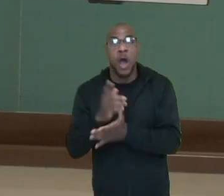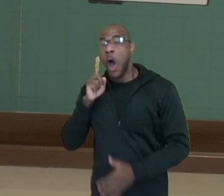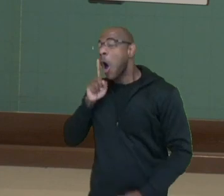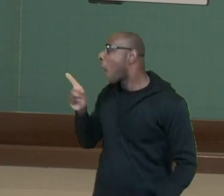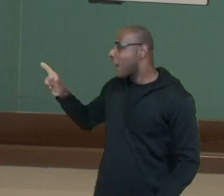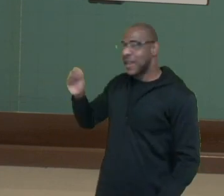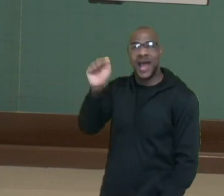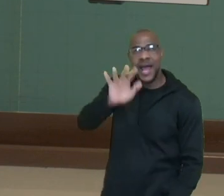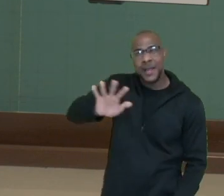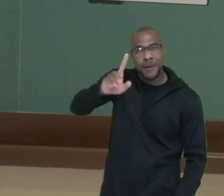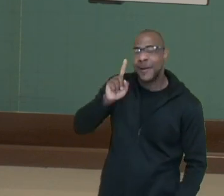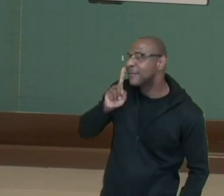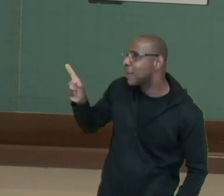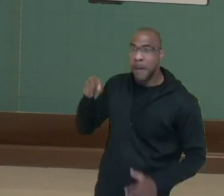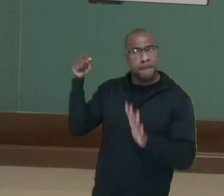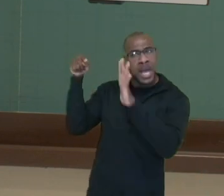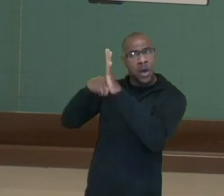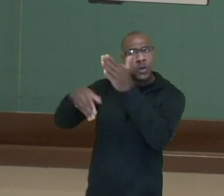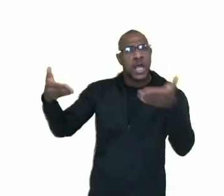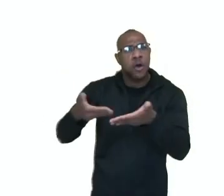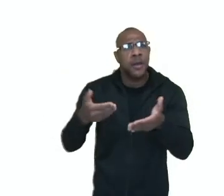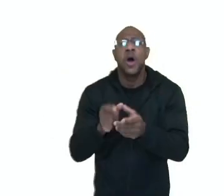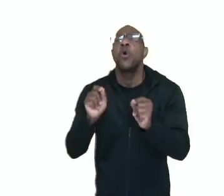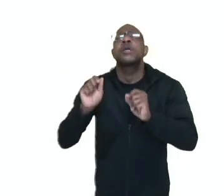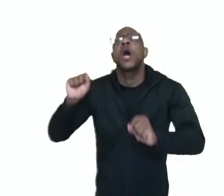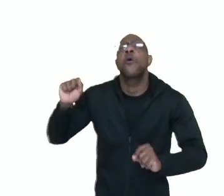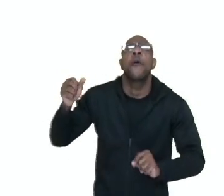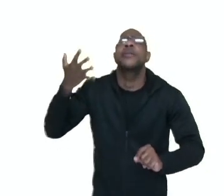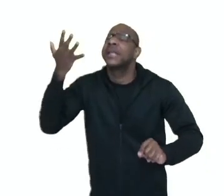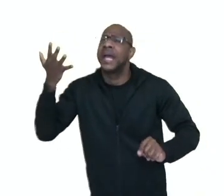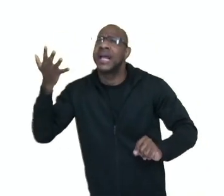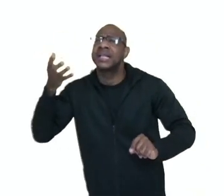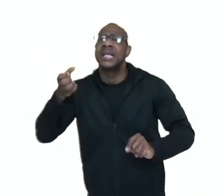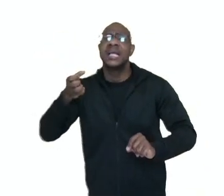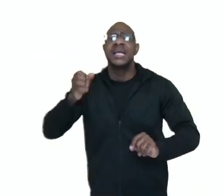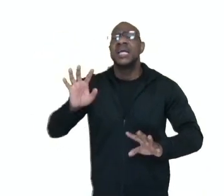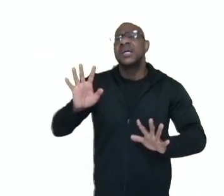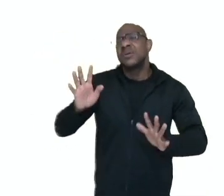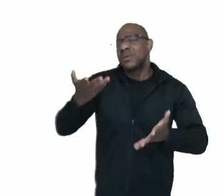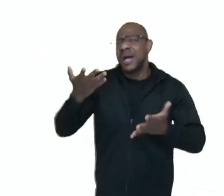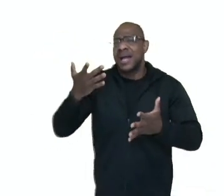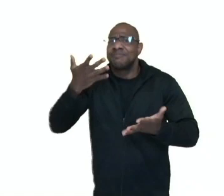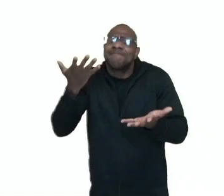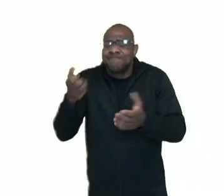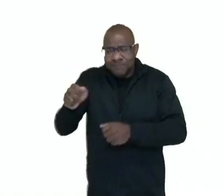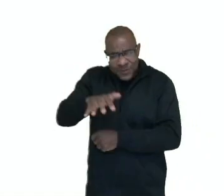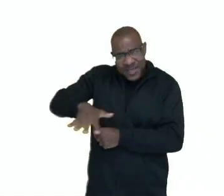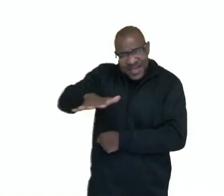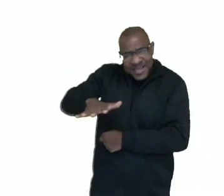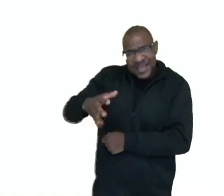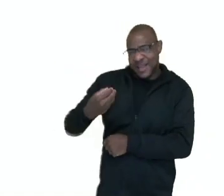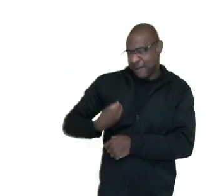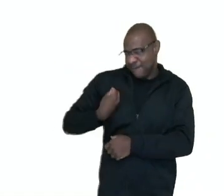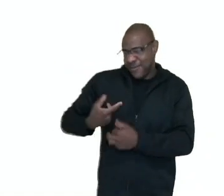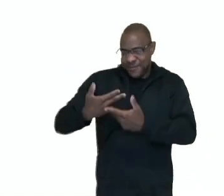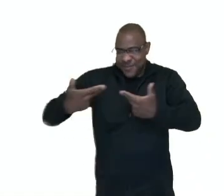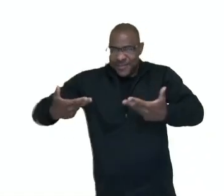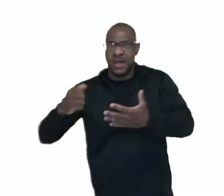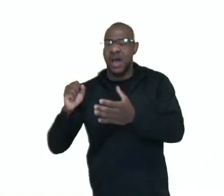imagem aqui? Pergunto para você, o que acontece com os seres vivos de um local quando há